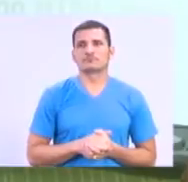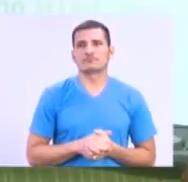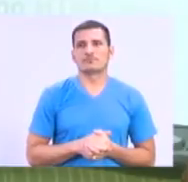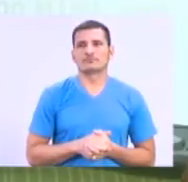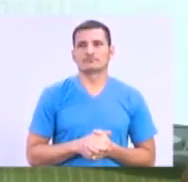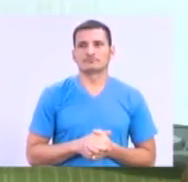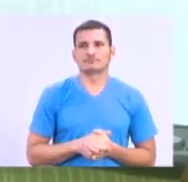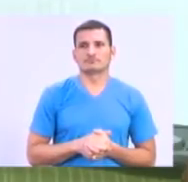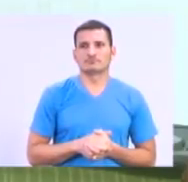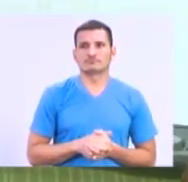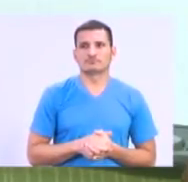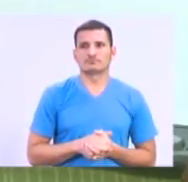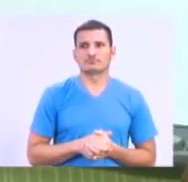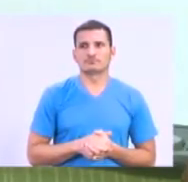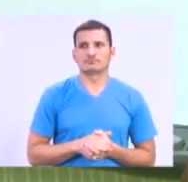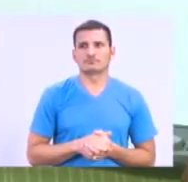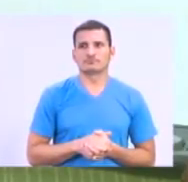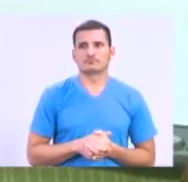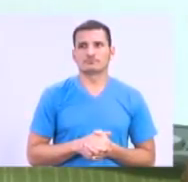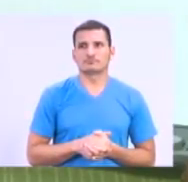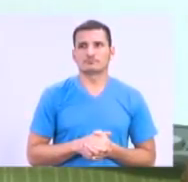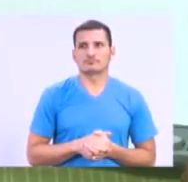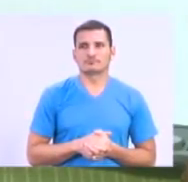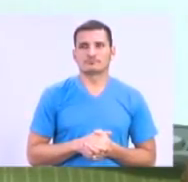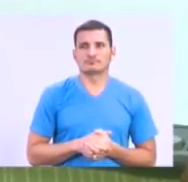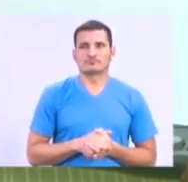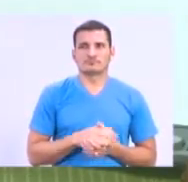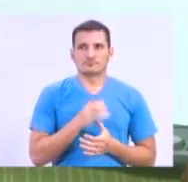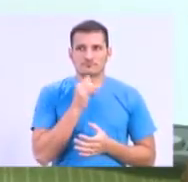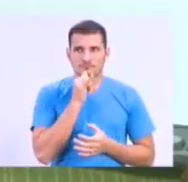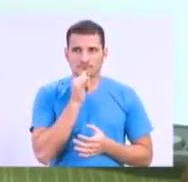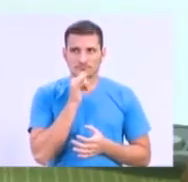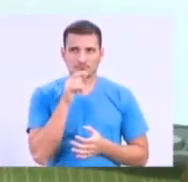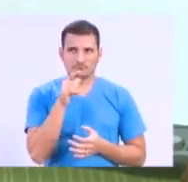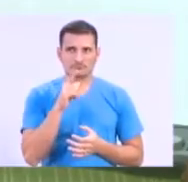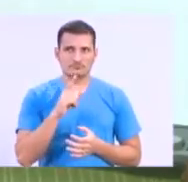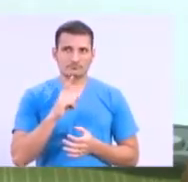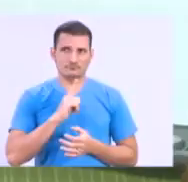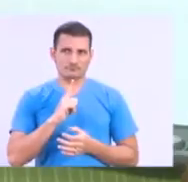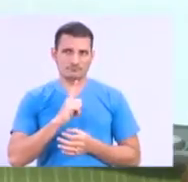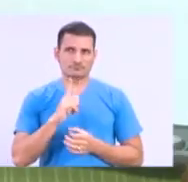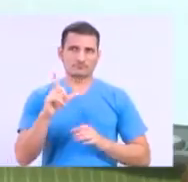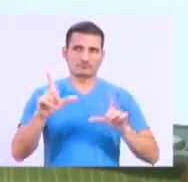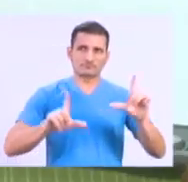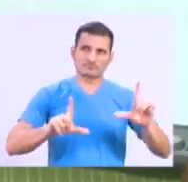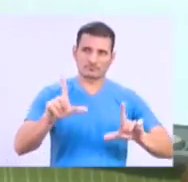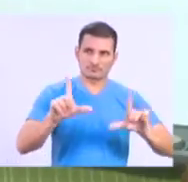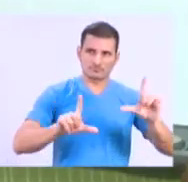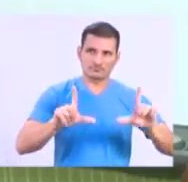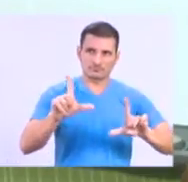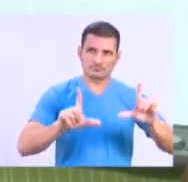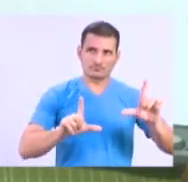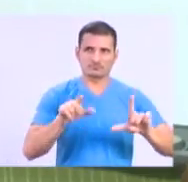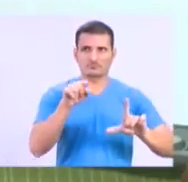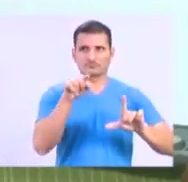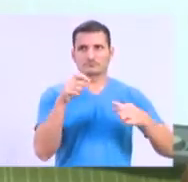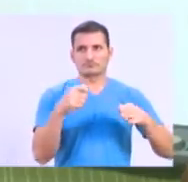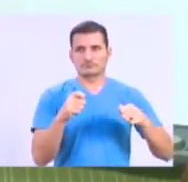nos polos, é que, por exemplo, quando você tem uma televisão, né, e você necessita